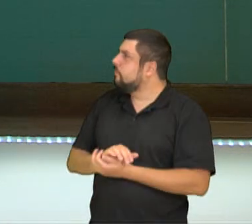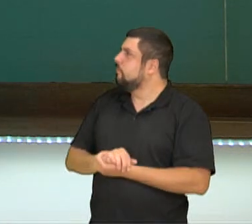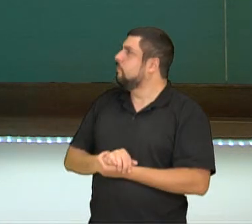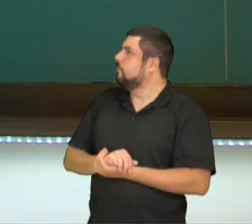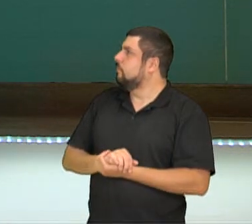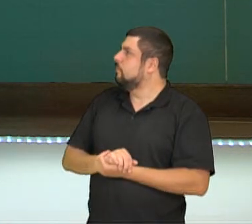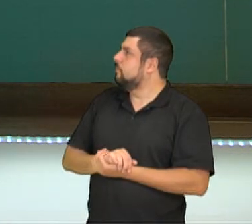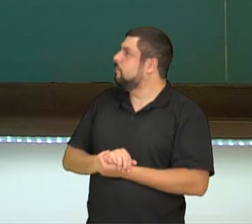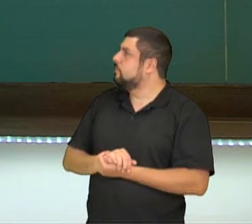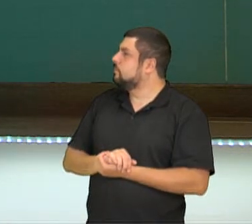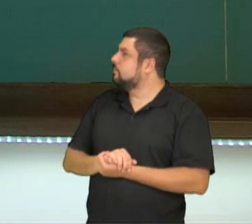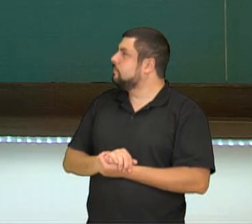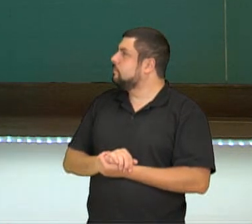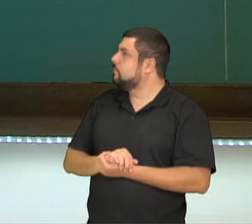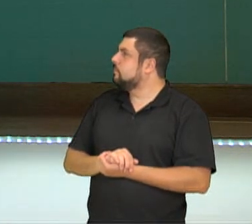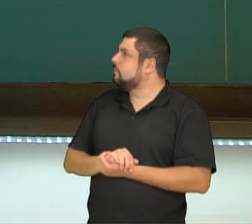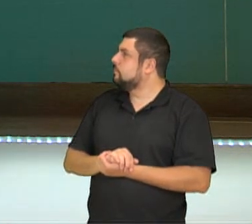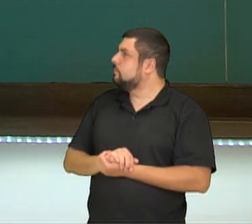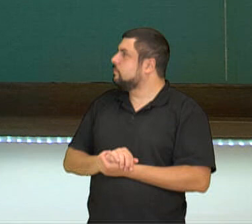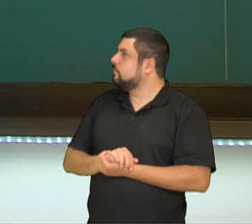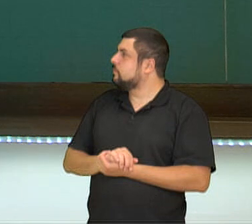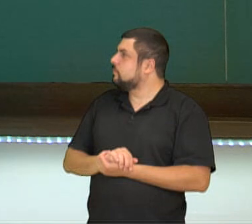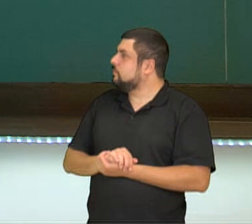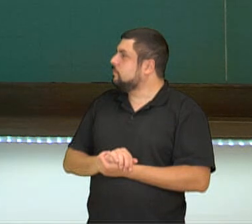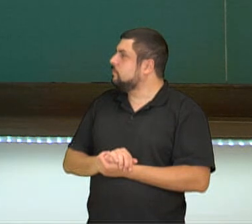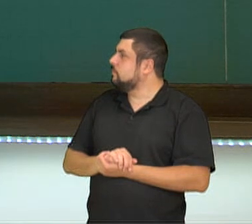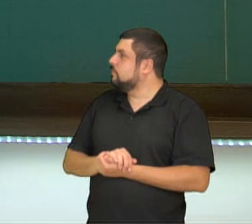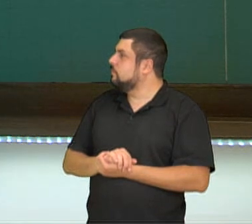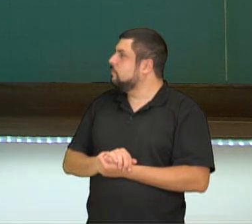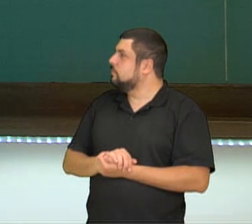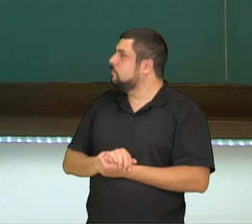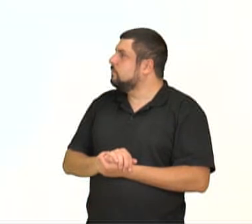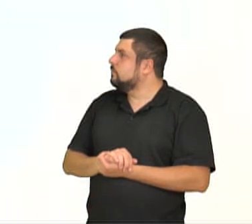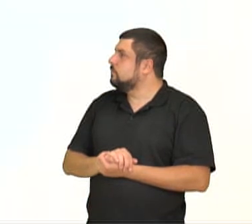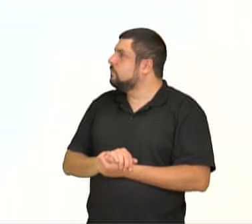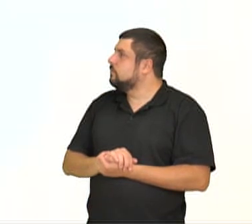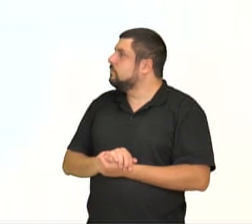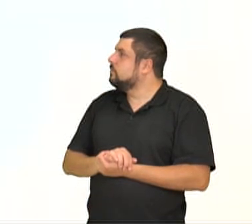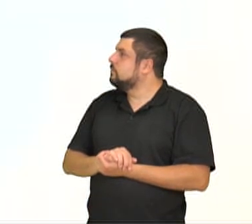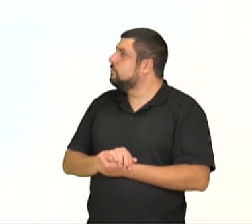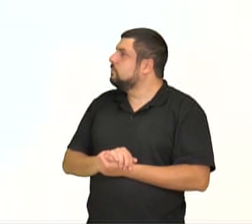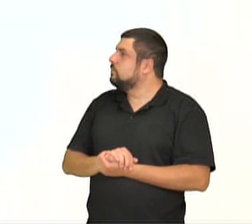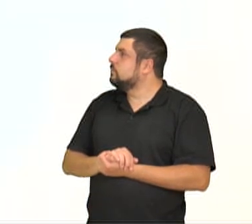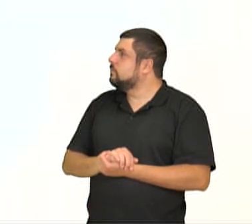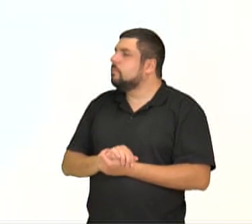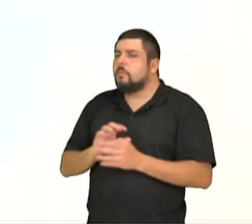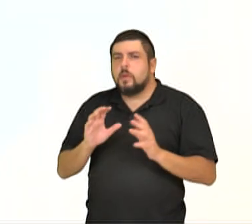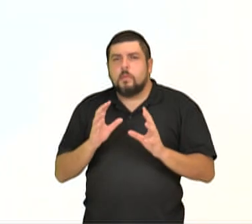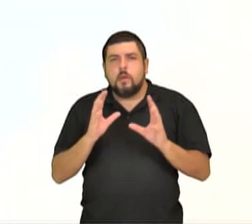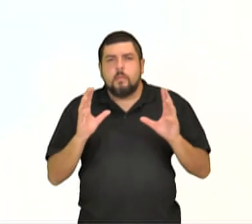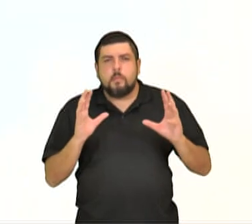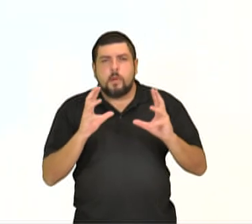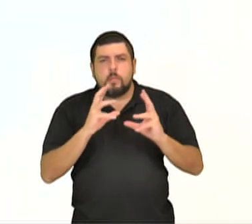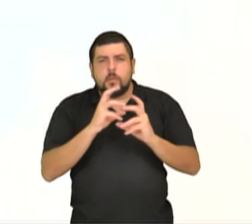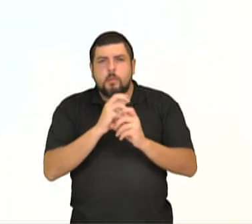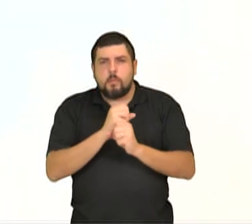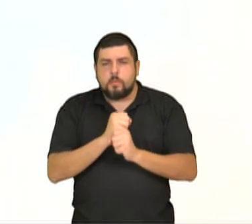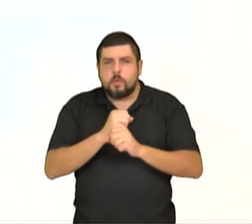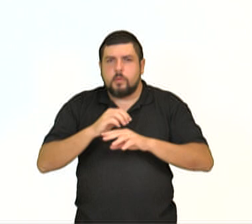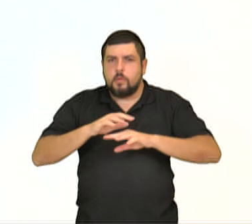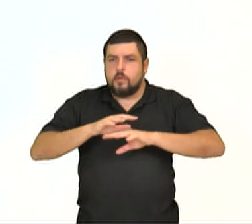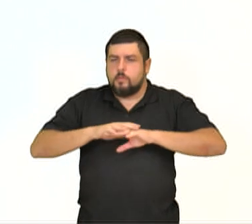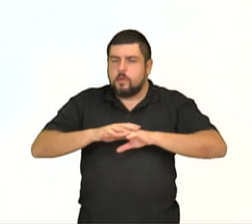quero descobrir, e o V2 0,5. Fazendo a nota matemática aqui, eu sei que a concentração final, o